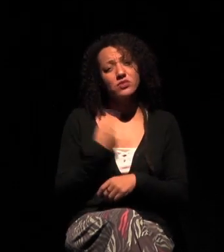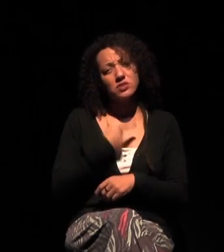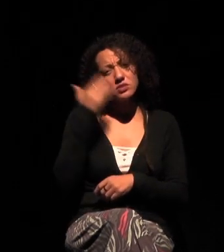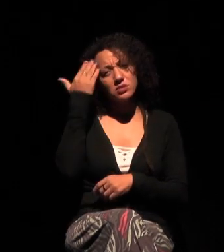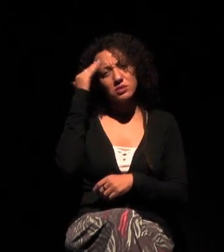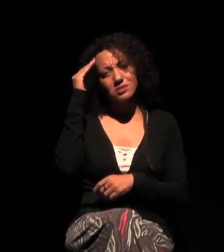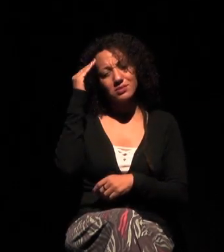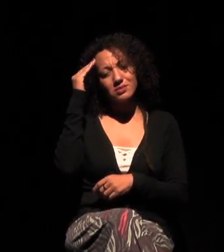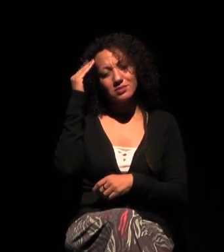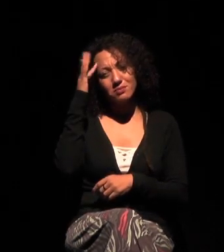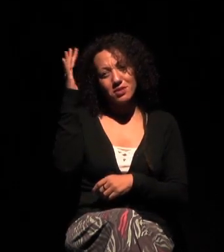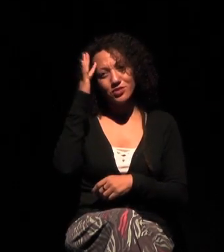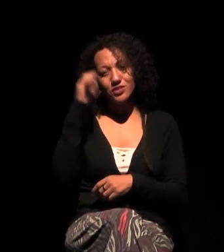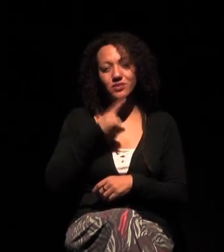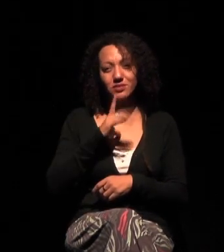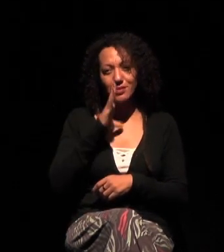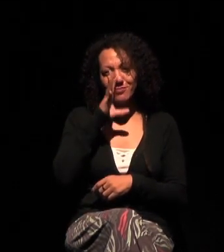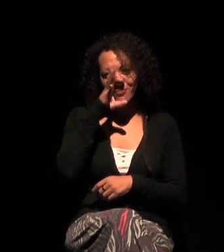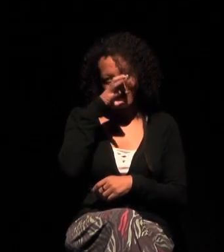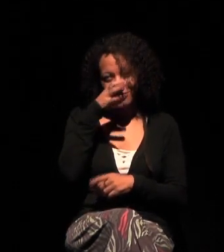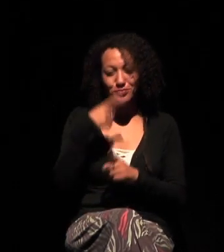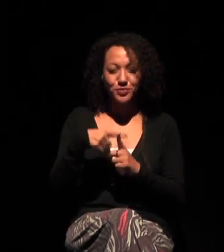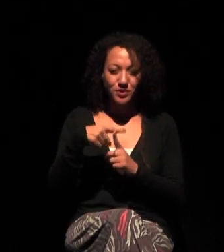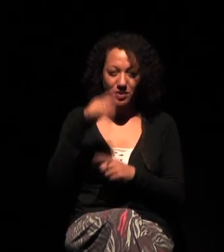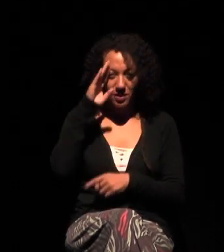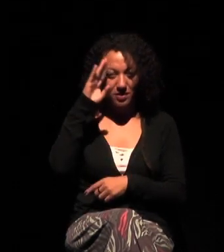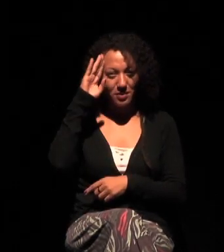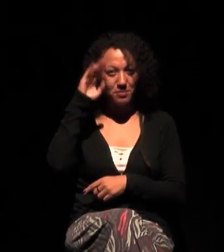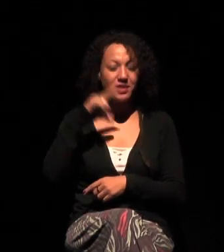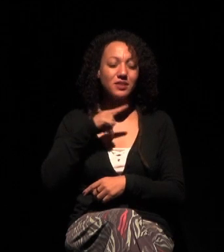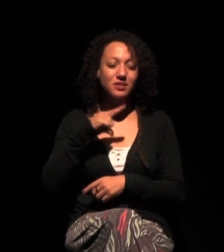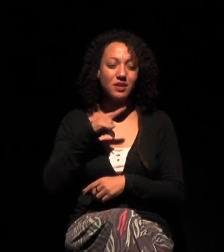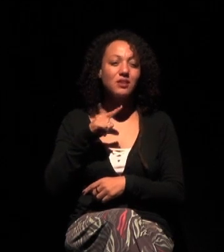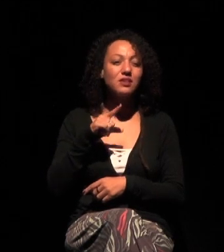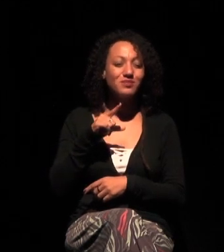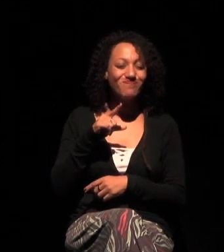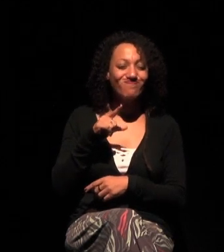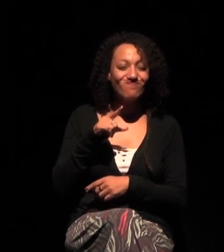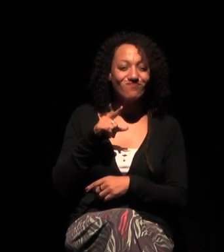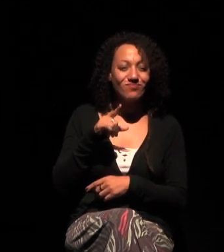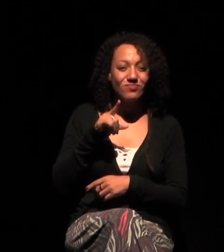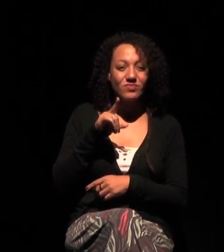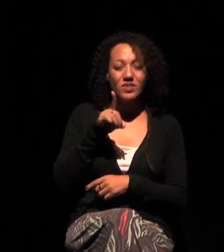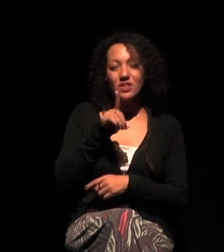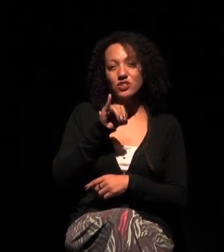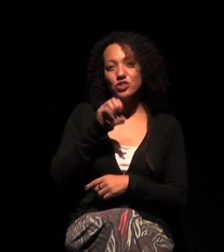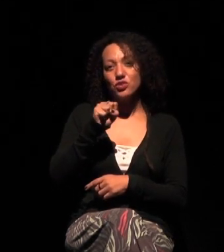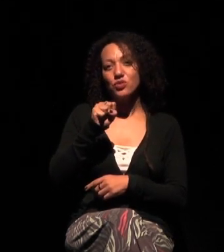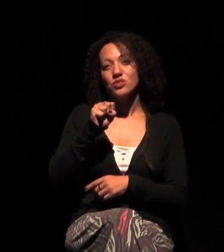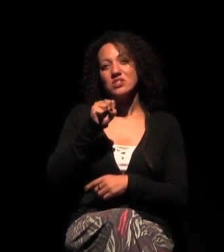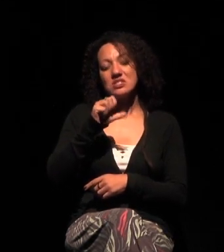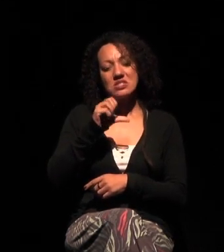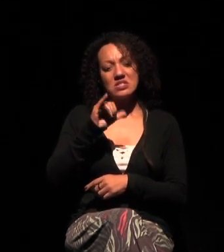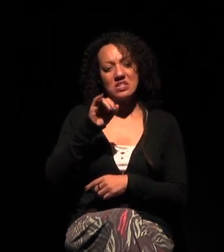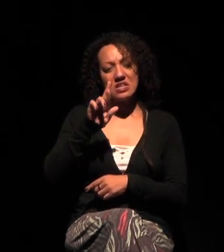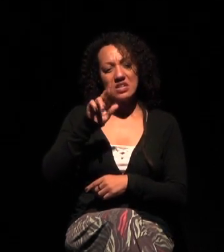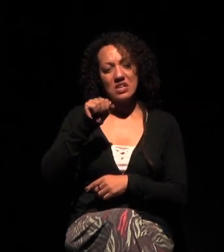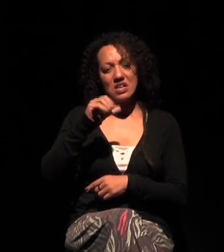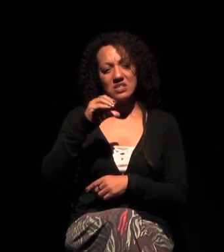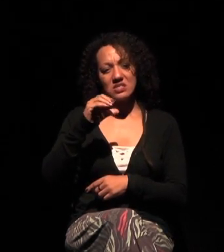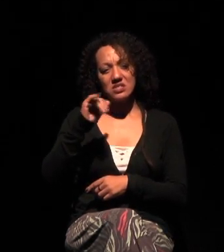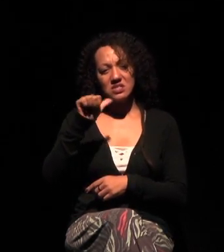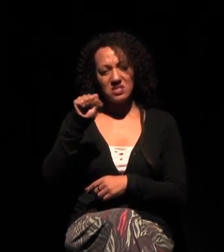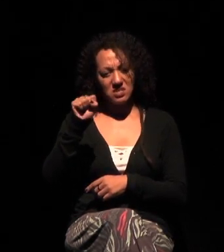resistências a academia tem as suas idiossincrasias é e de facto não tem sido um trabalho